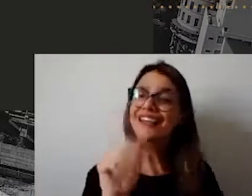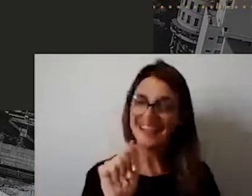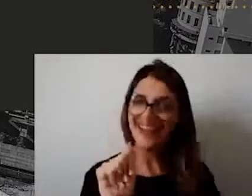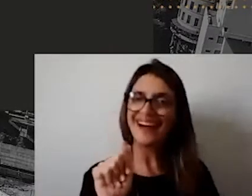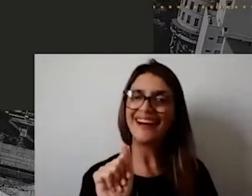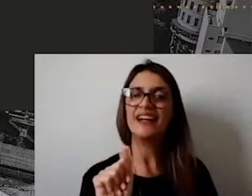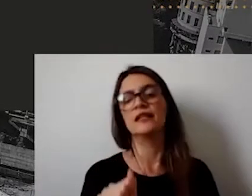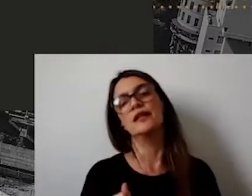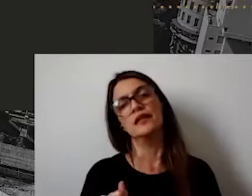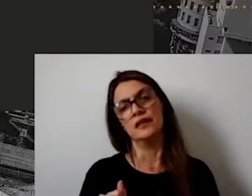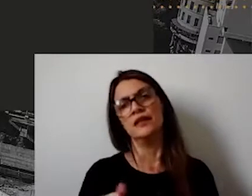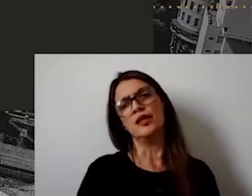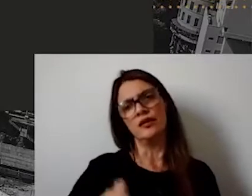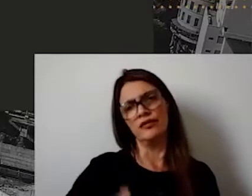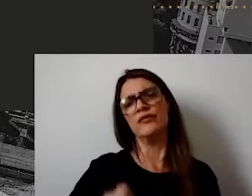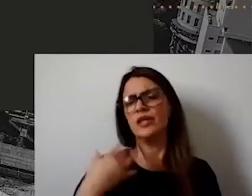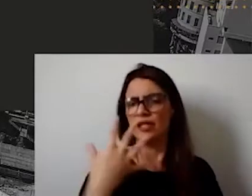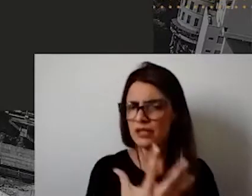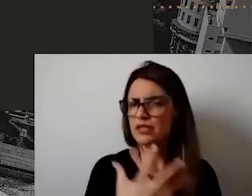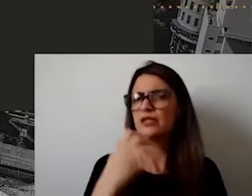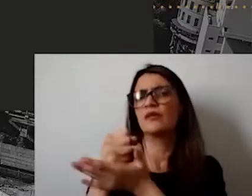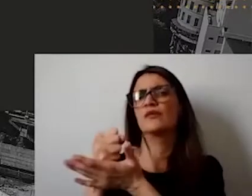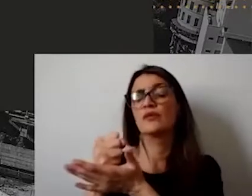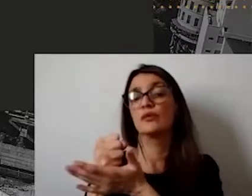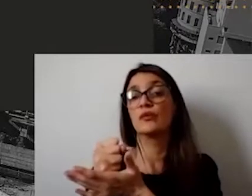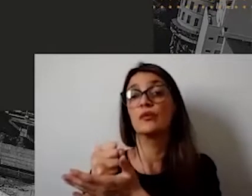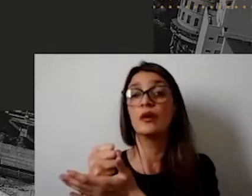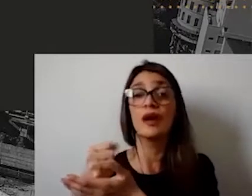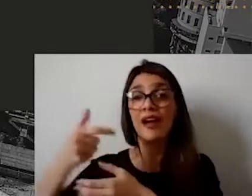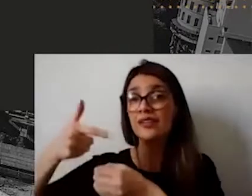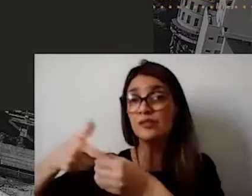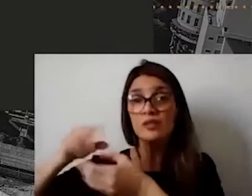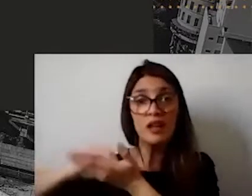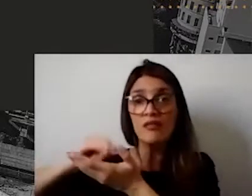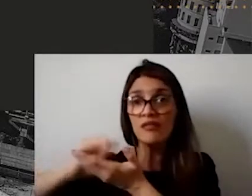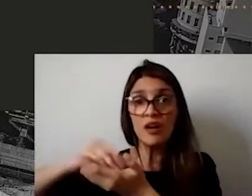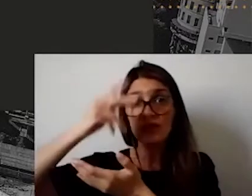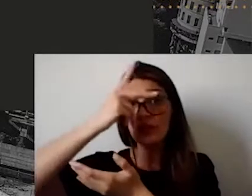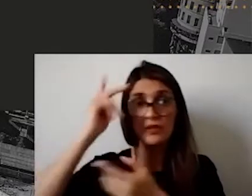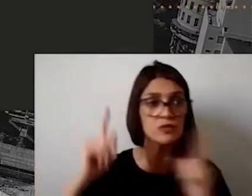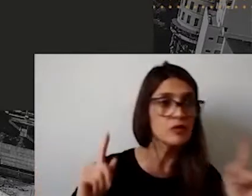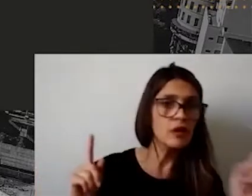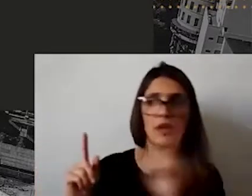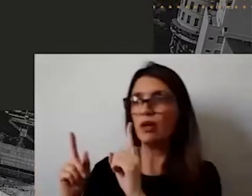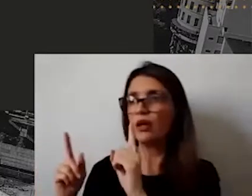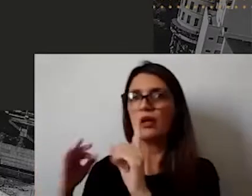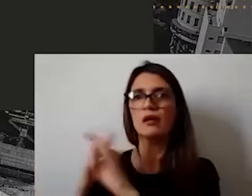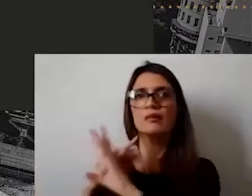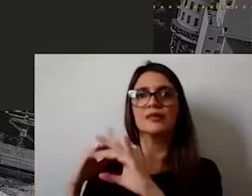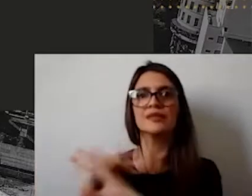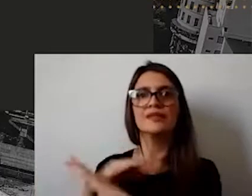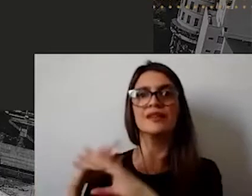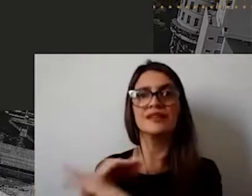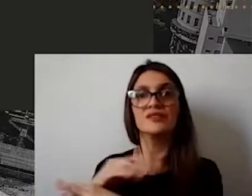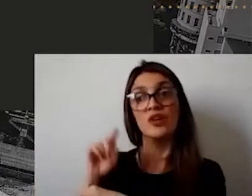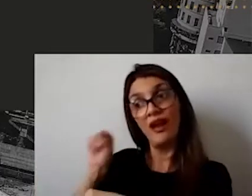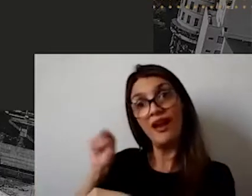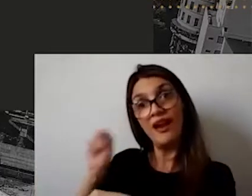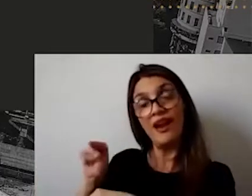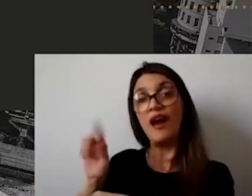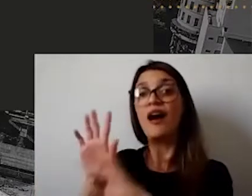isso, porque na falta da gasolina, a pessoa ia para a cidade. E ao ir para a cidade, podia voltar com